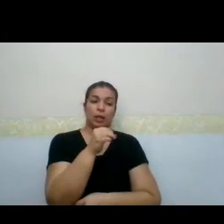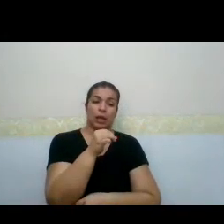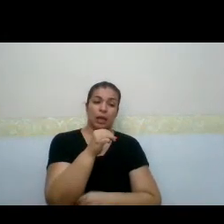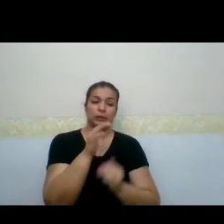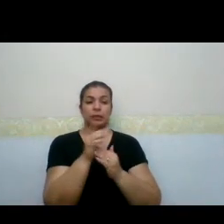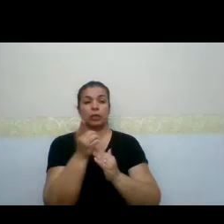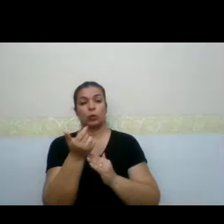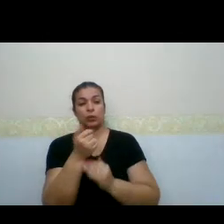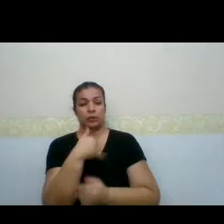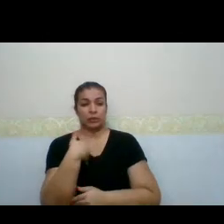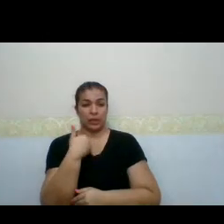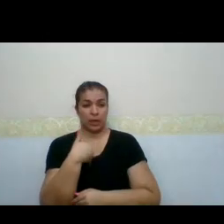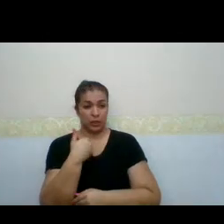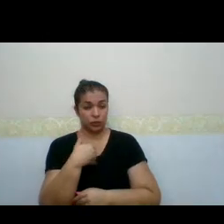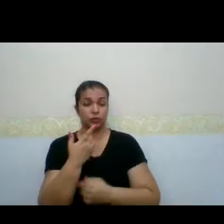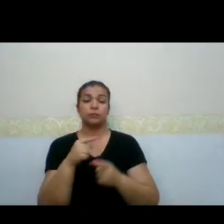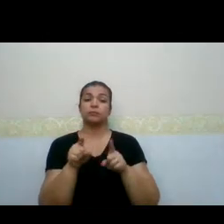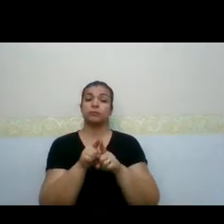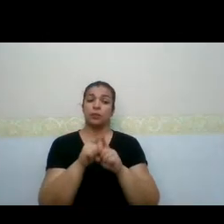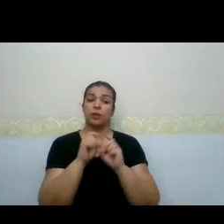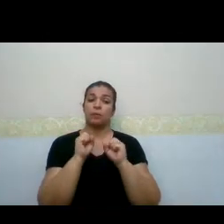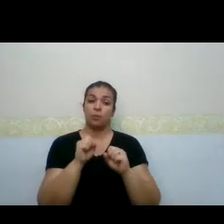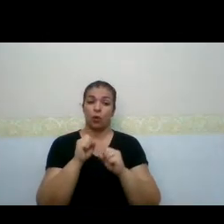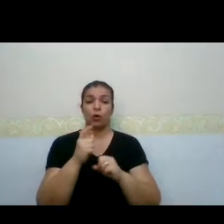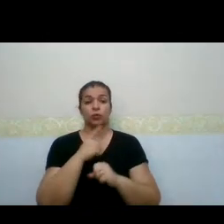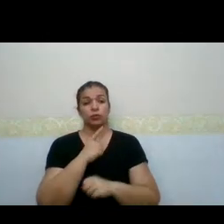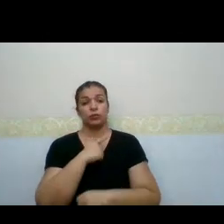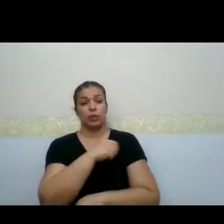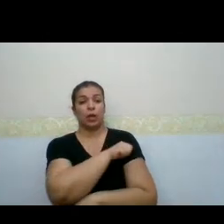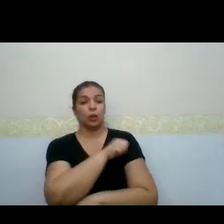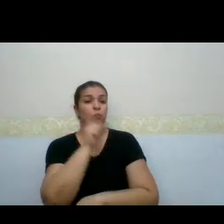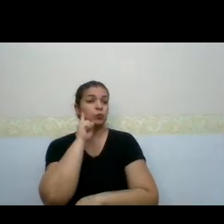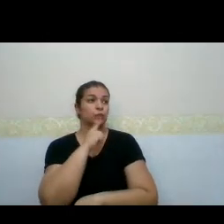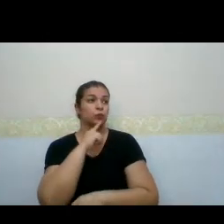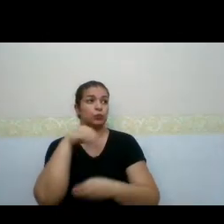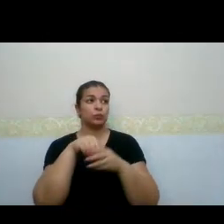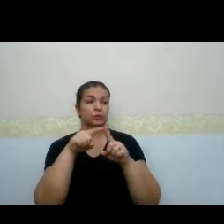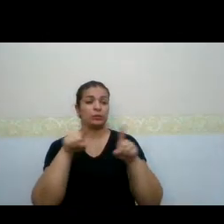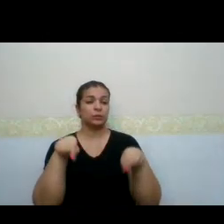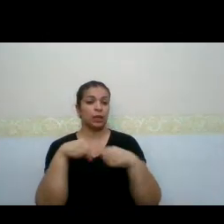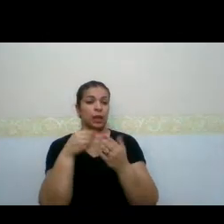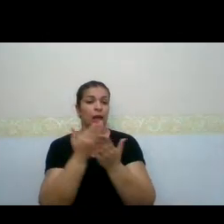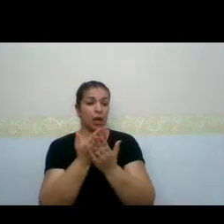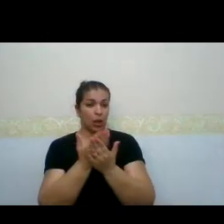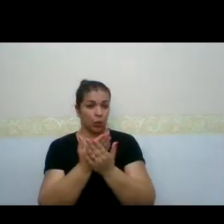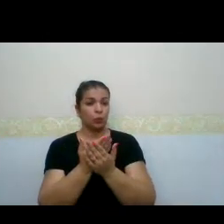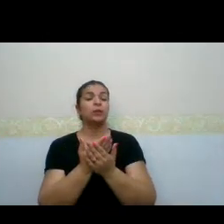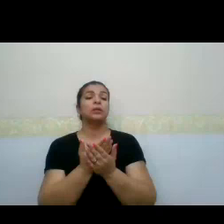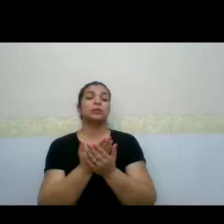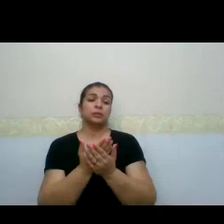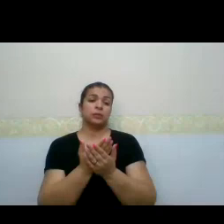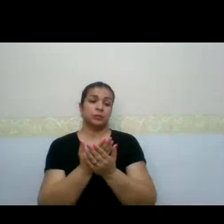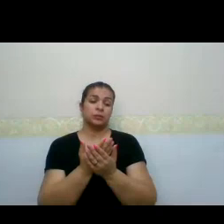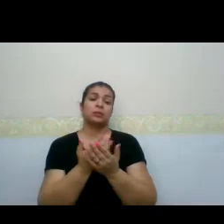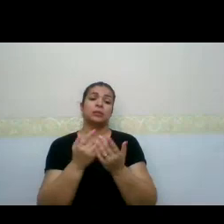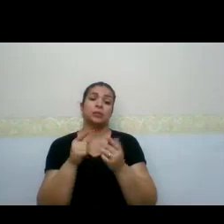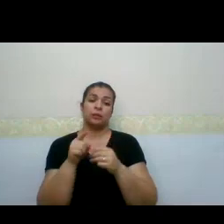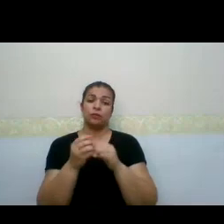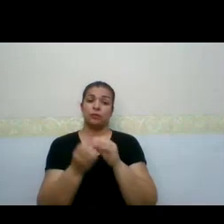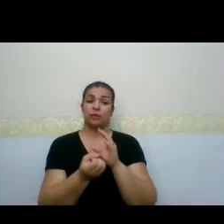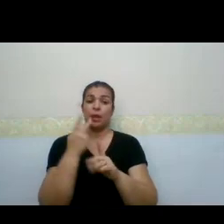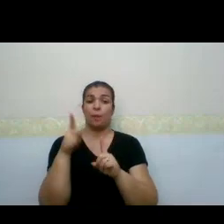com a possibilidade de haver estudantes surdos em sala de aula, é um item que eu estou colocando para você, elabore o plano de